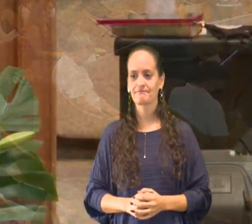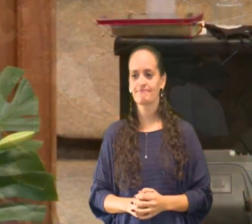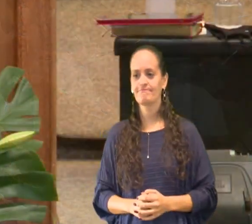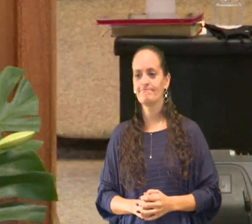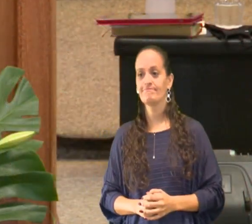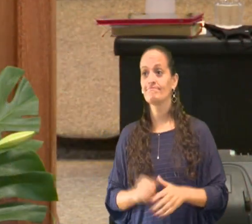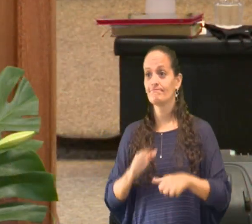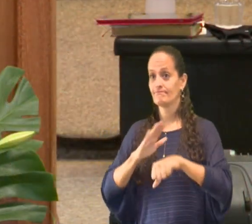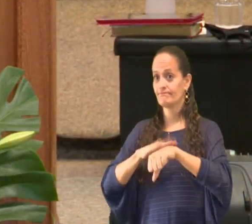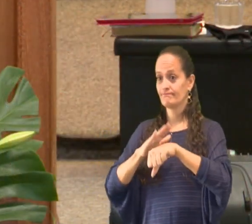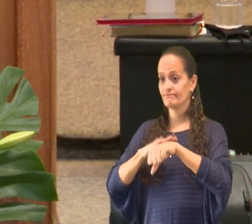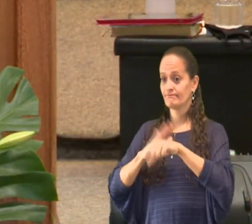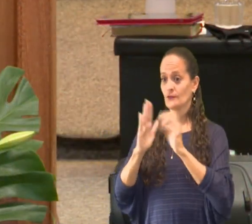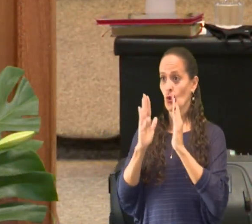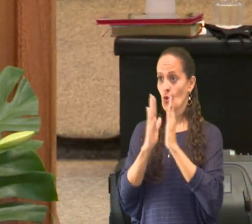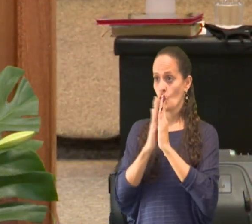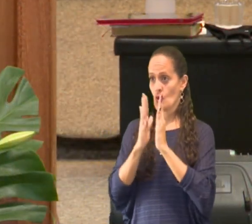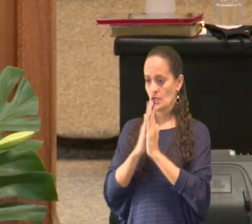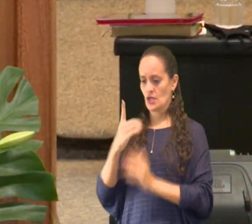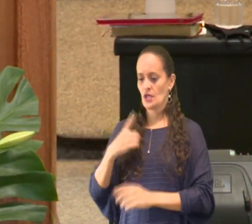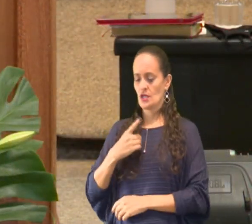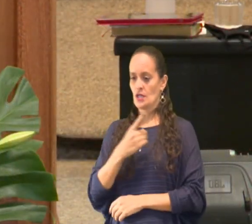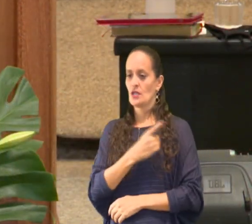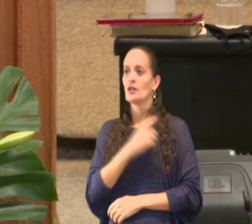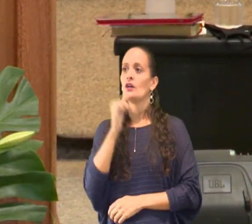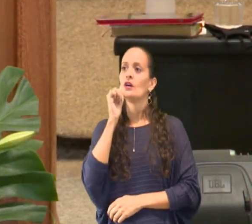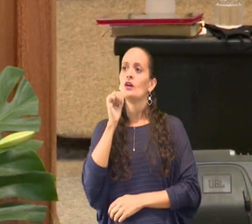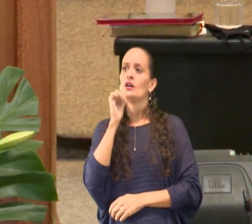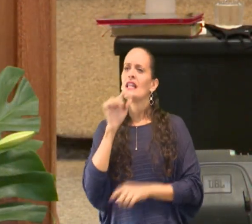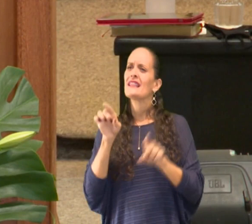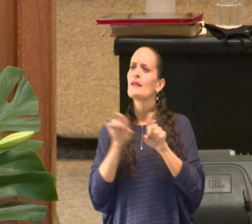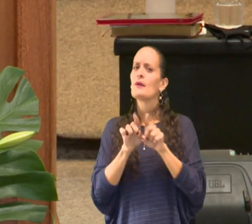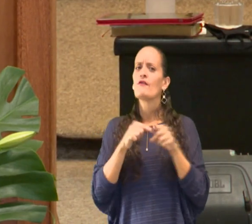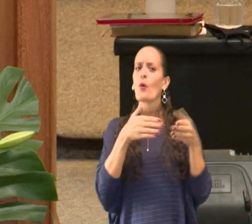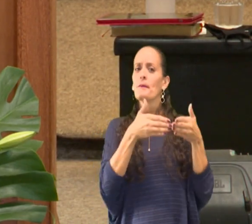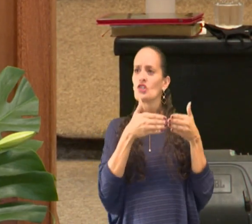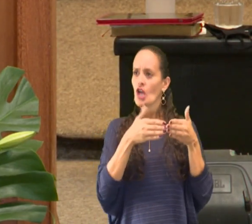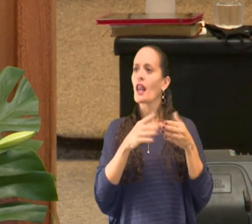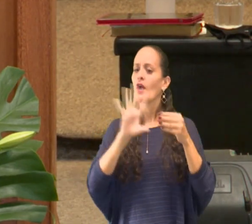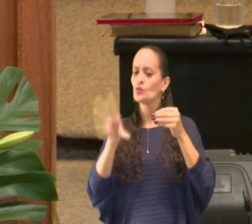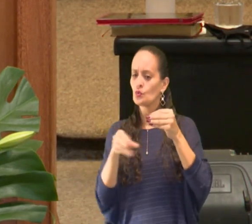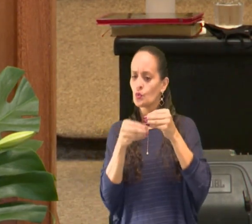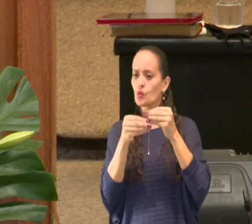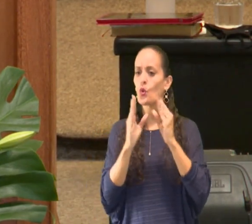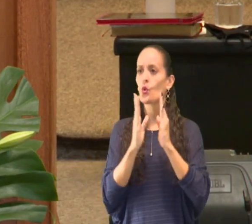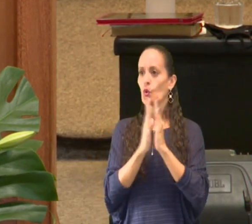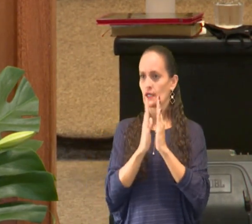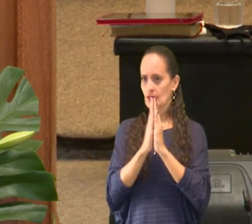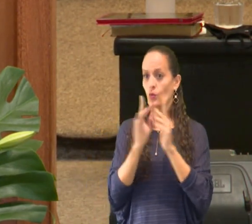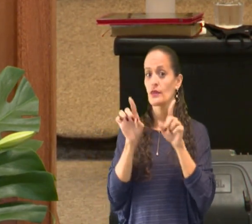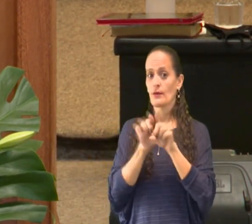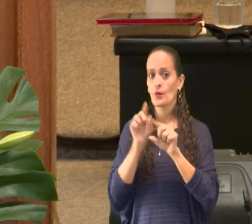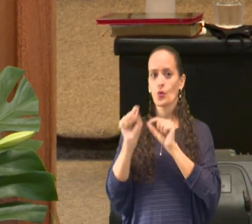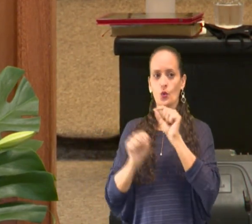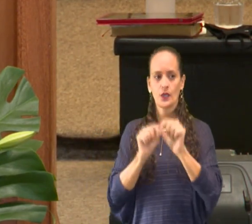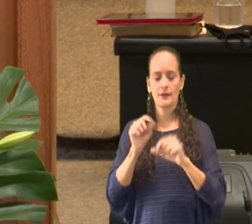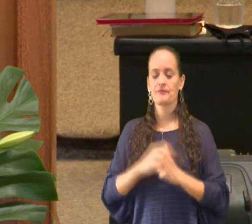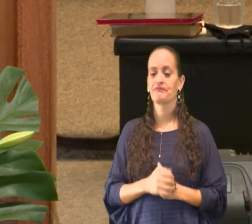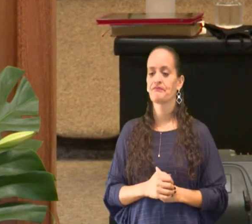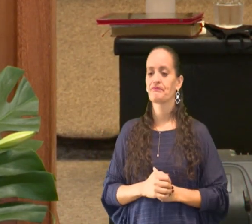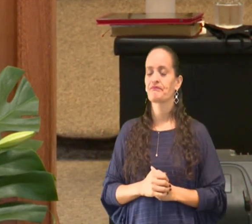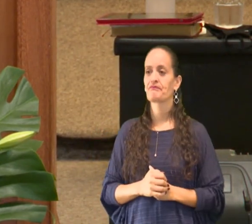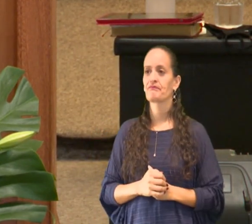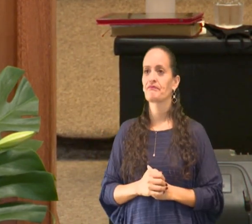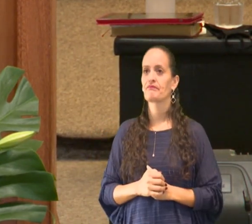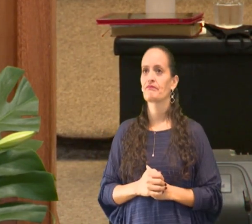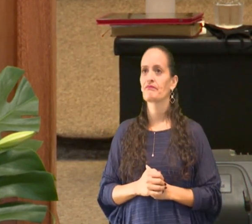Nesta oração que será feita pela diaconisa, nós vamos incluir nesta oração, vou pedir que a irmã que vai orar fique aqui ao meu lado. Nós vamos incluir